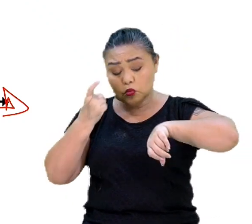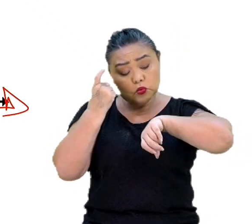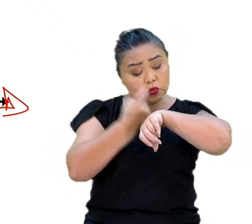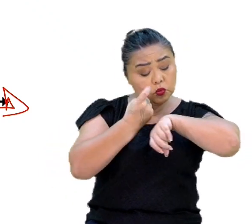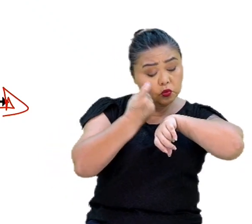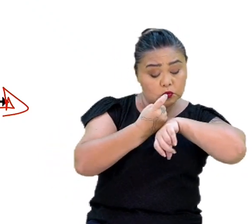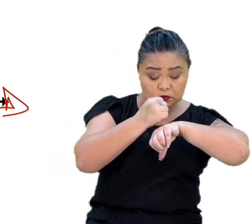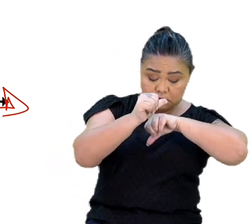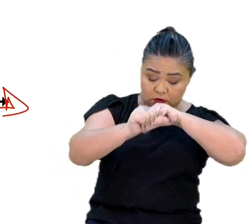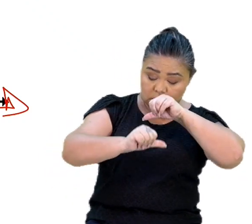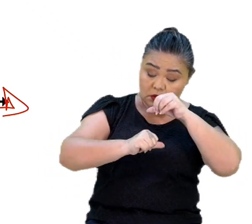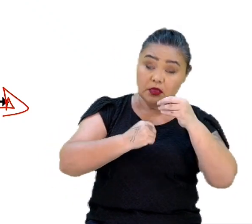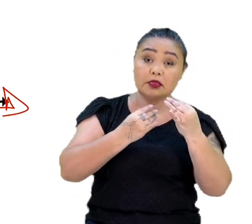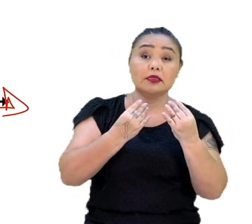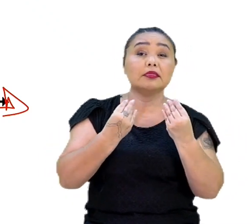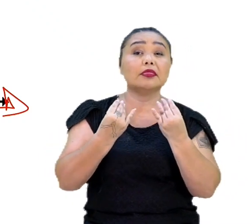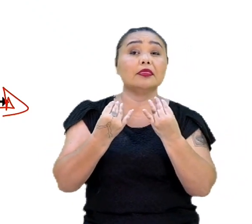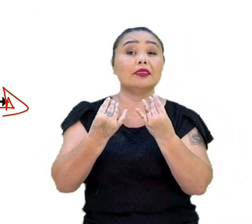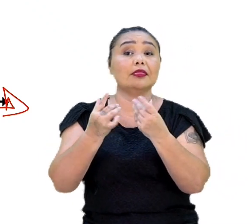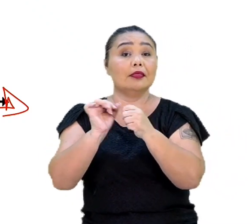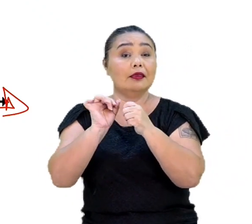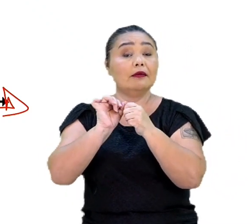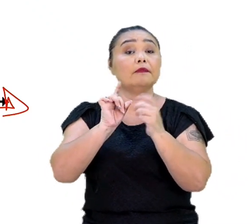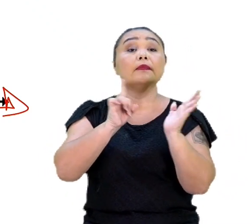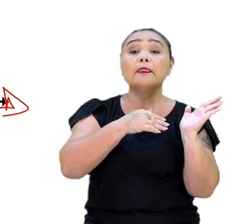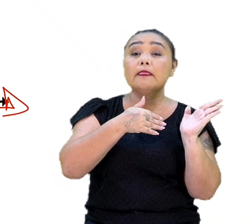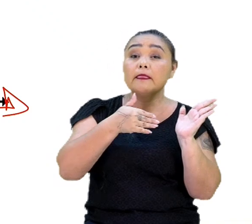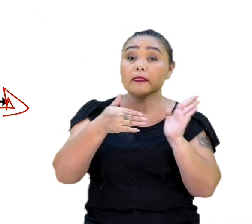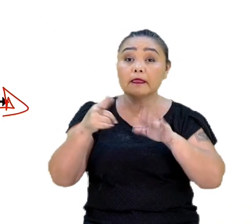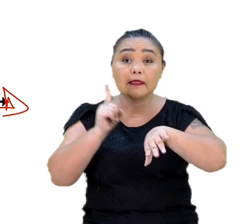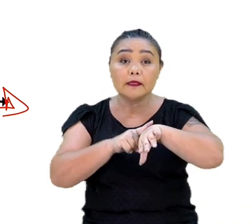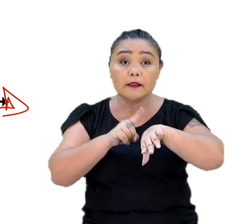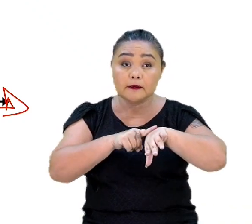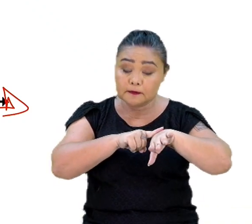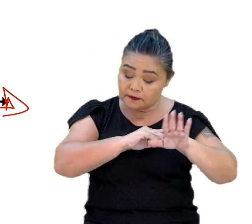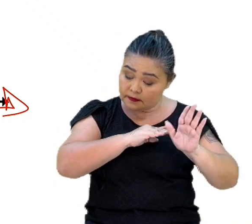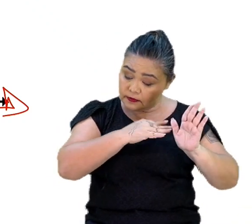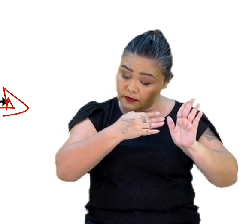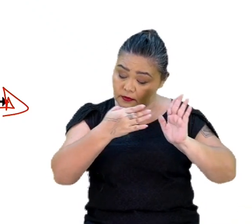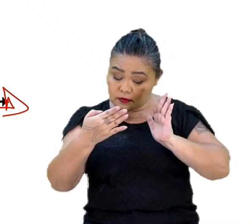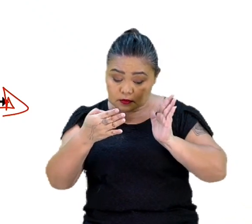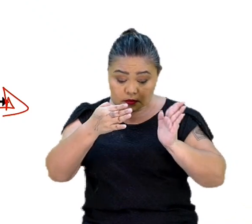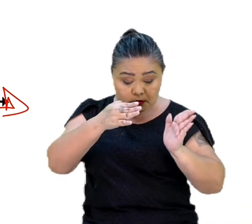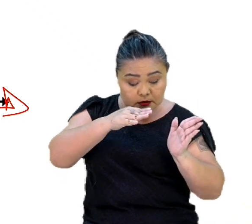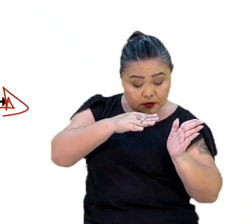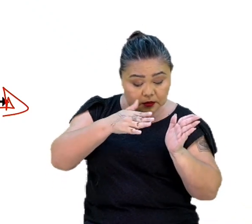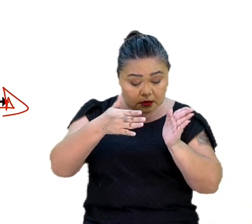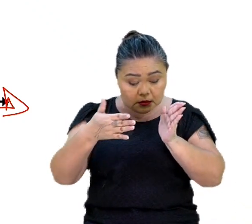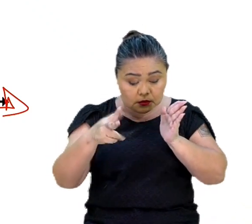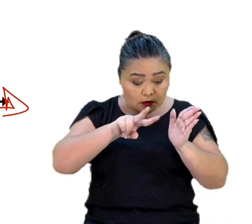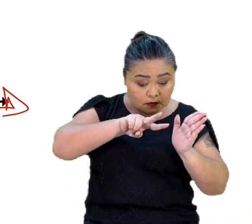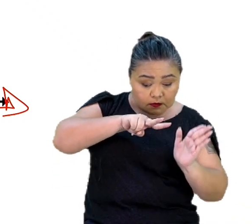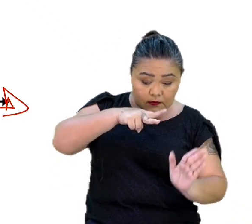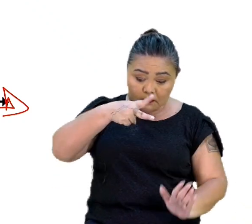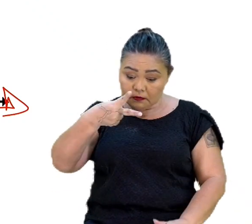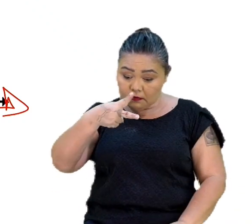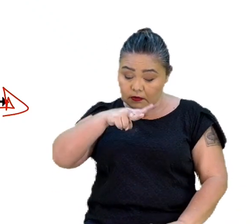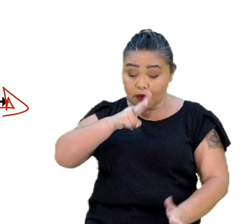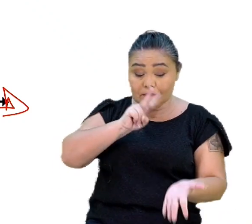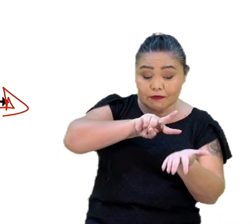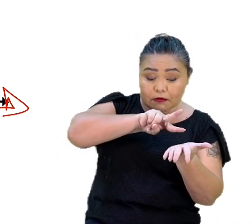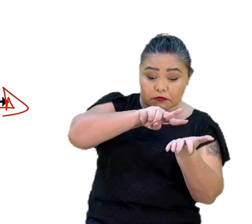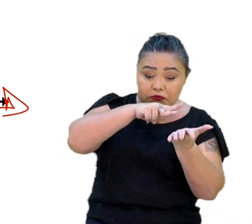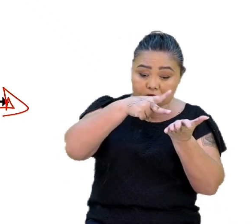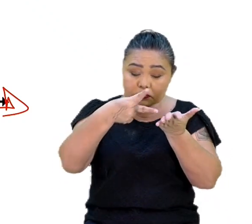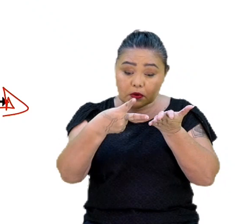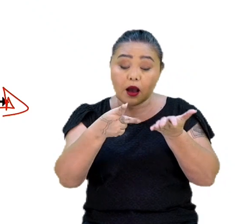se transforme em líquido. Então, durante esse tempo, eles vão coexistir. Então, o que acontece? Quer dizer que quando